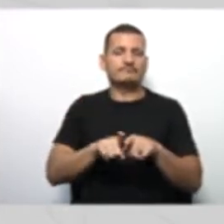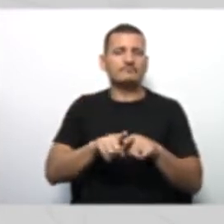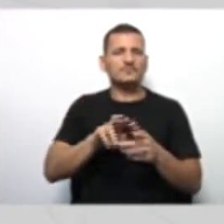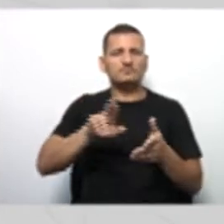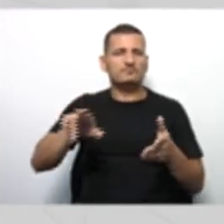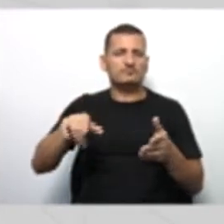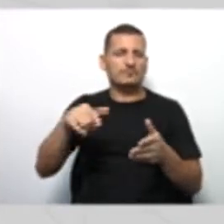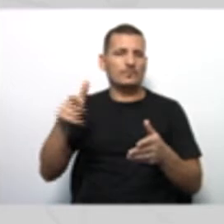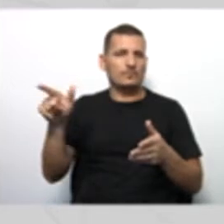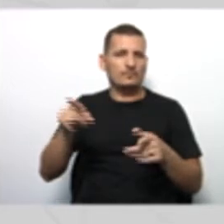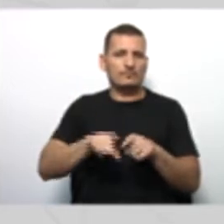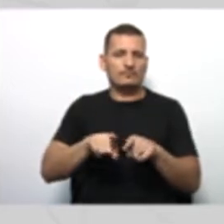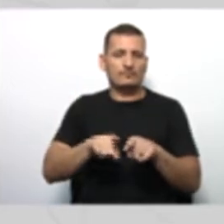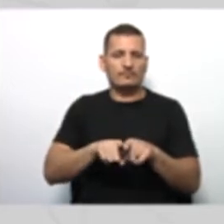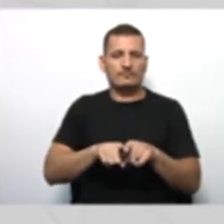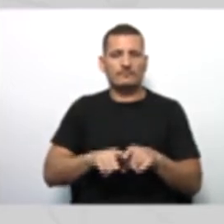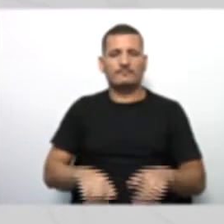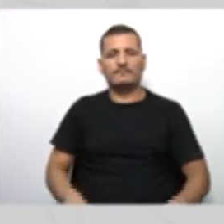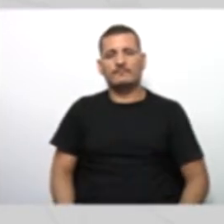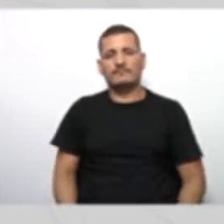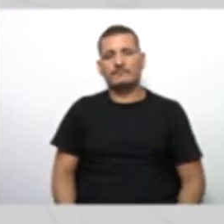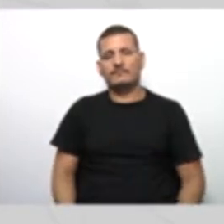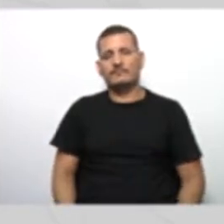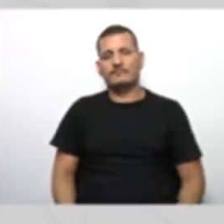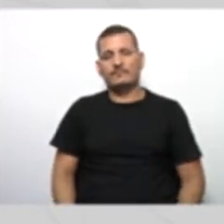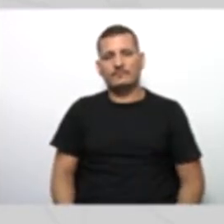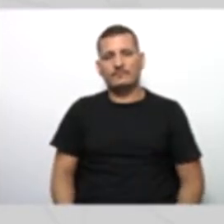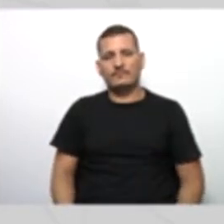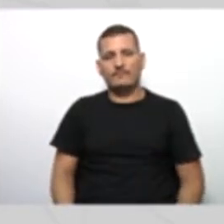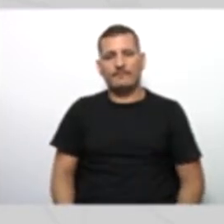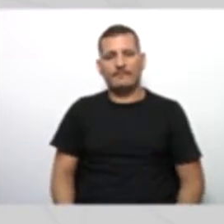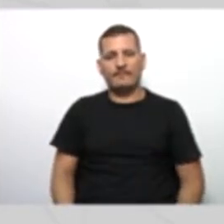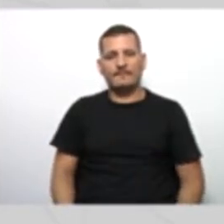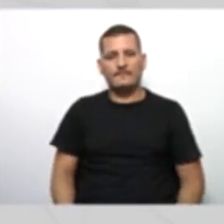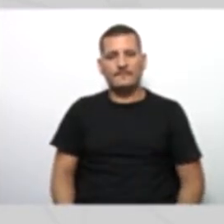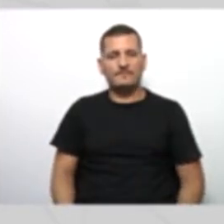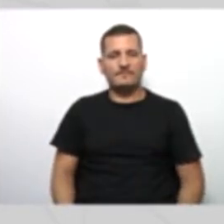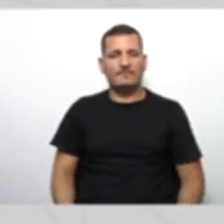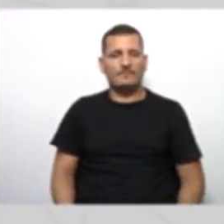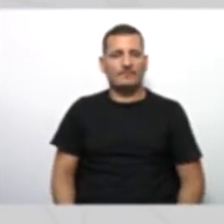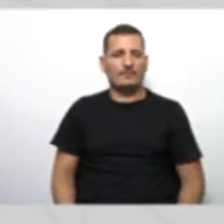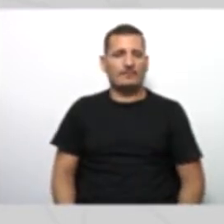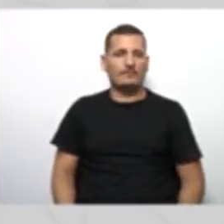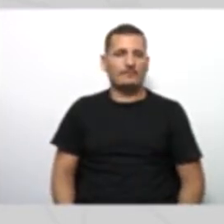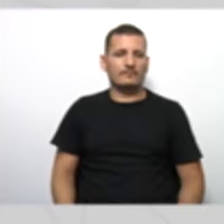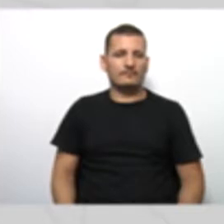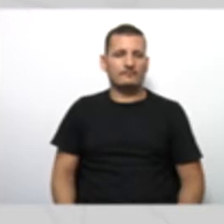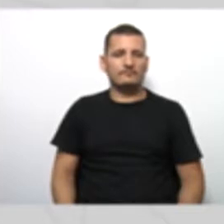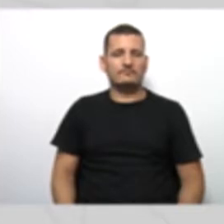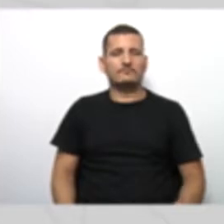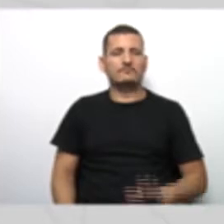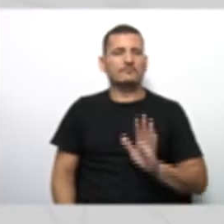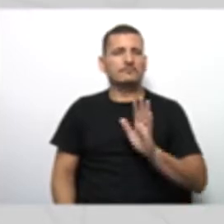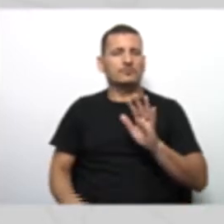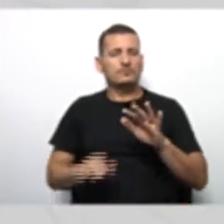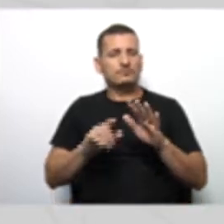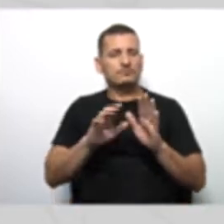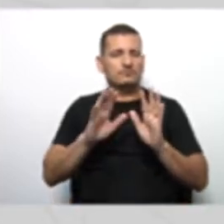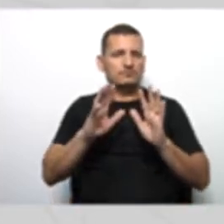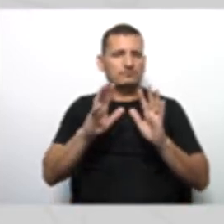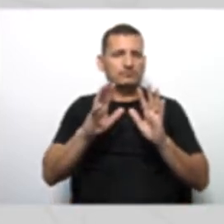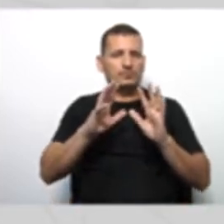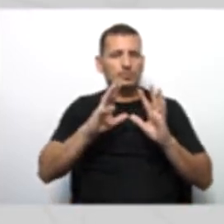tem sempre disponível ao longo da execução do nosso projeto, ok? Depois que você levanta tudo isso,